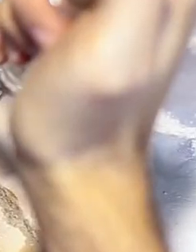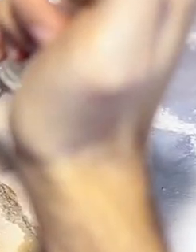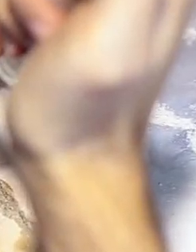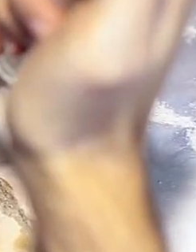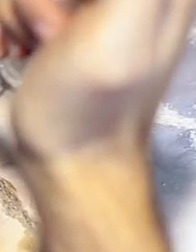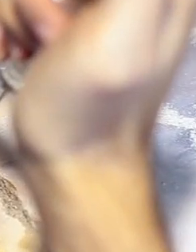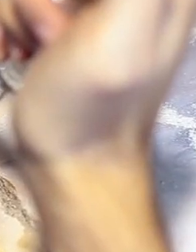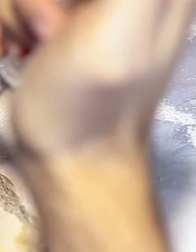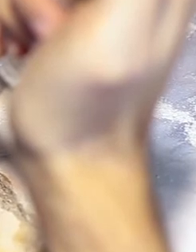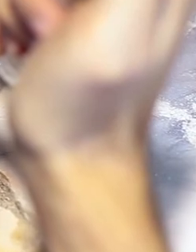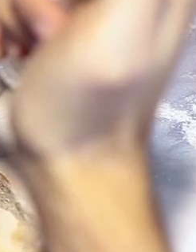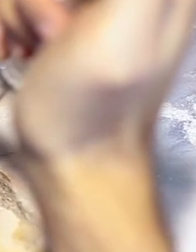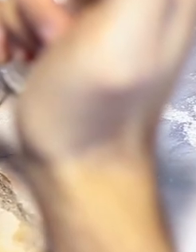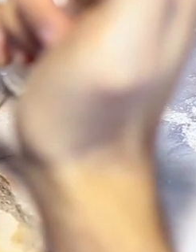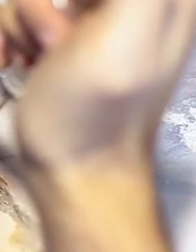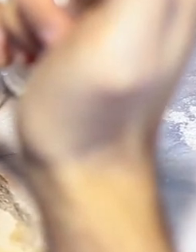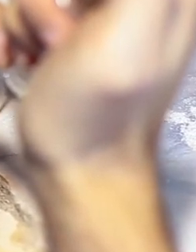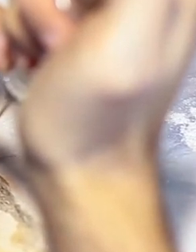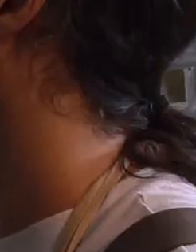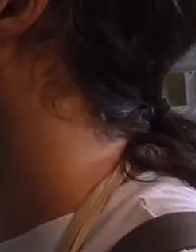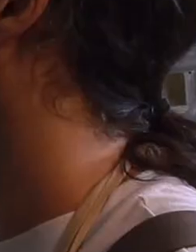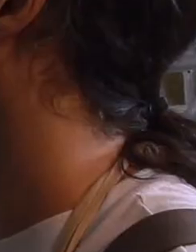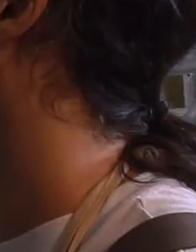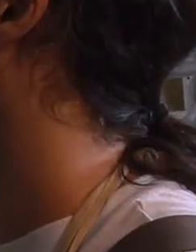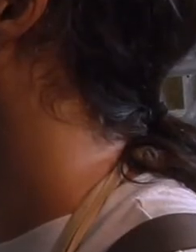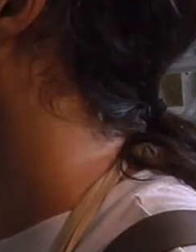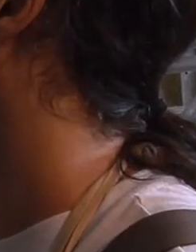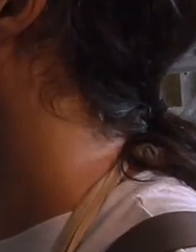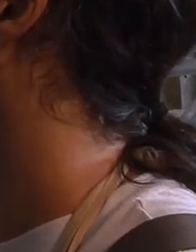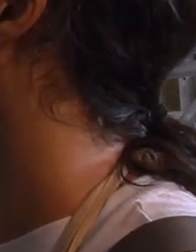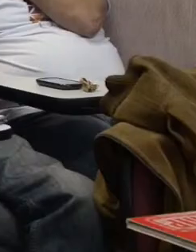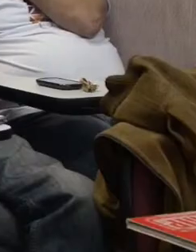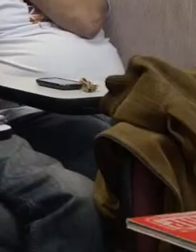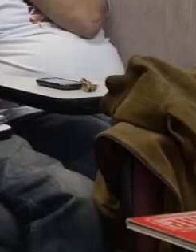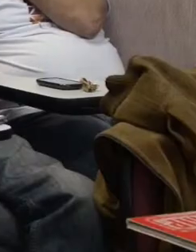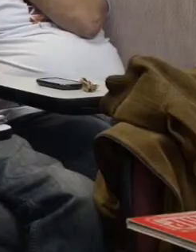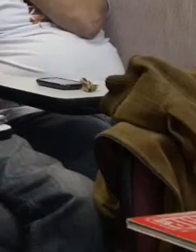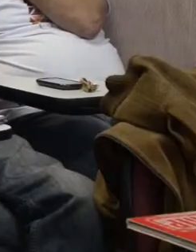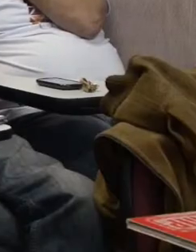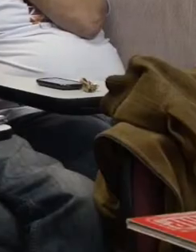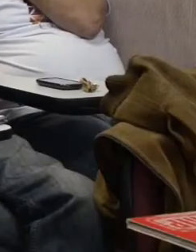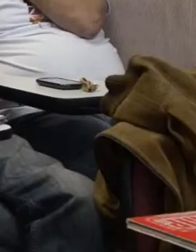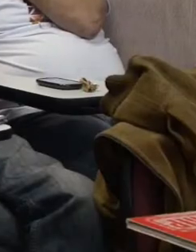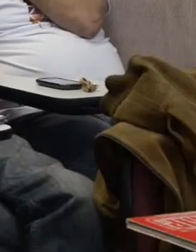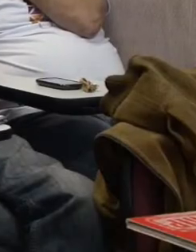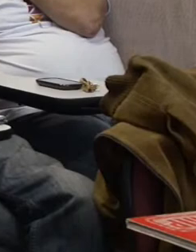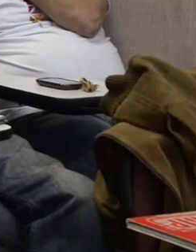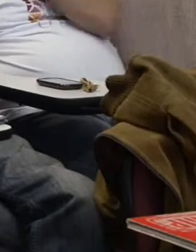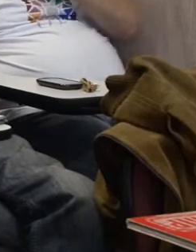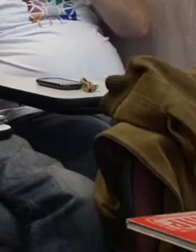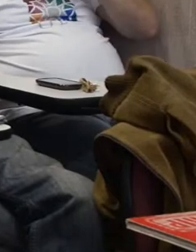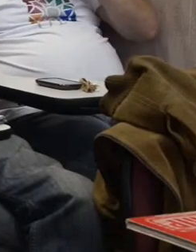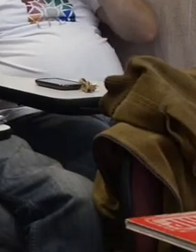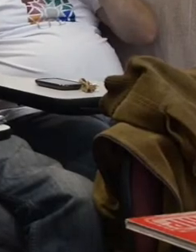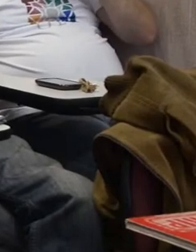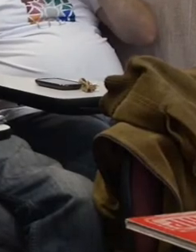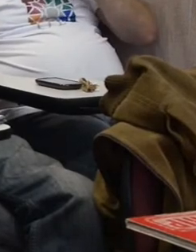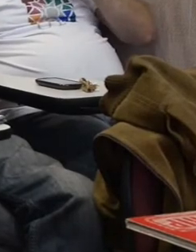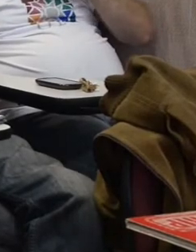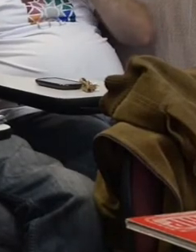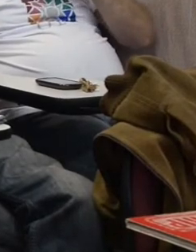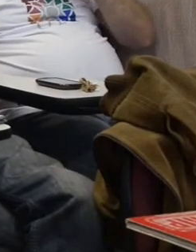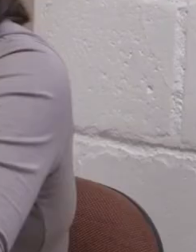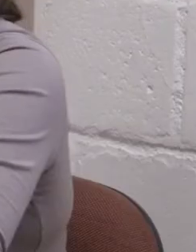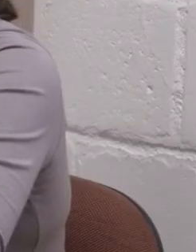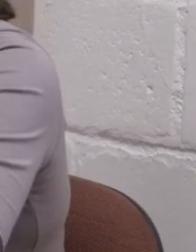No módulo básico do curso de afresco, as disciplinas expositivas versaram sobre o contexto histórico e cultural do afresco,